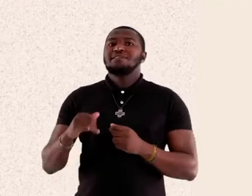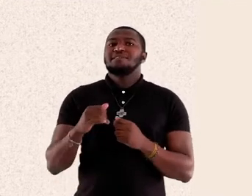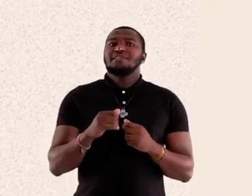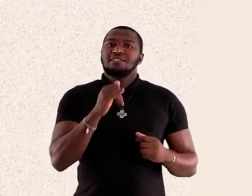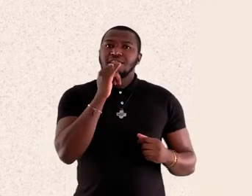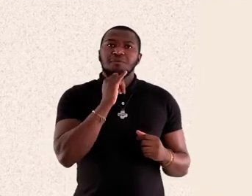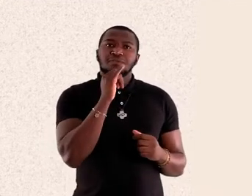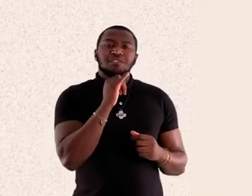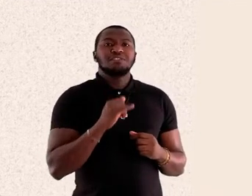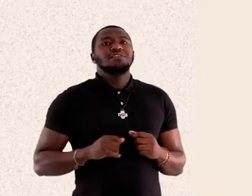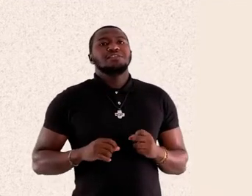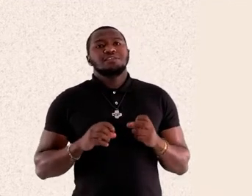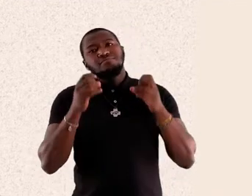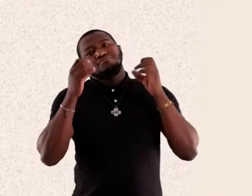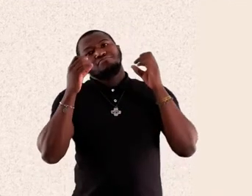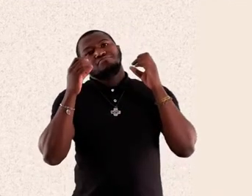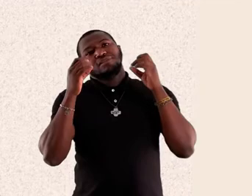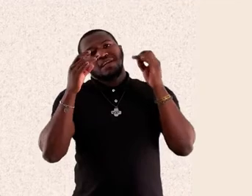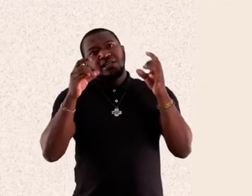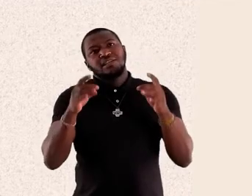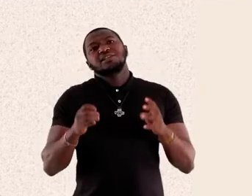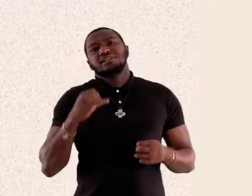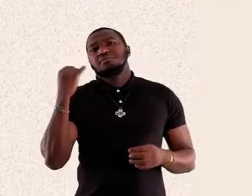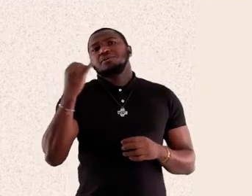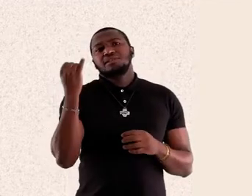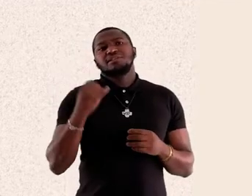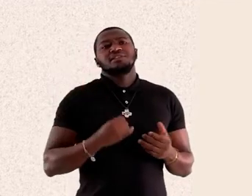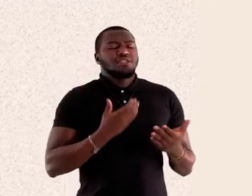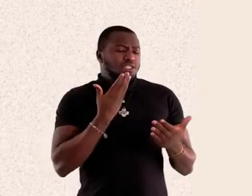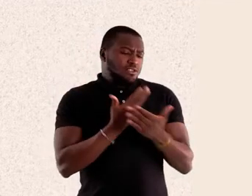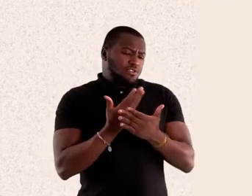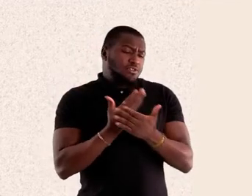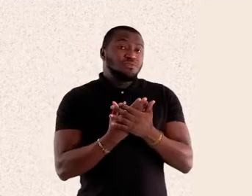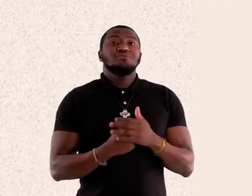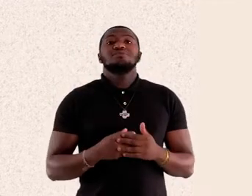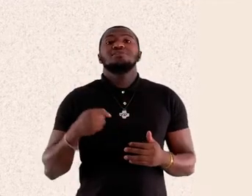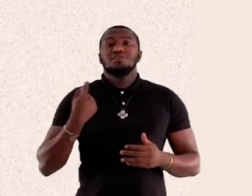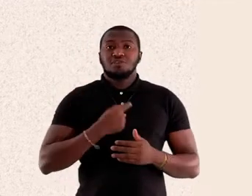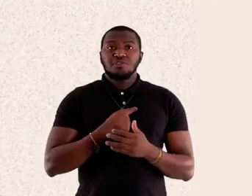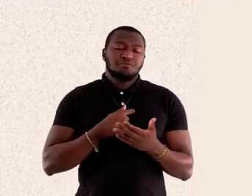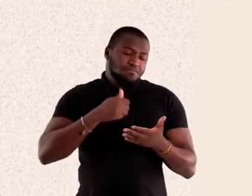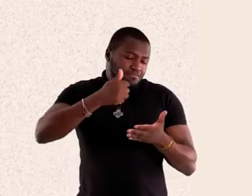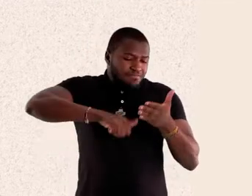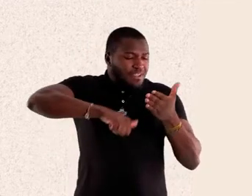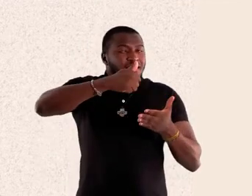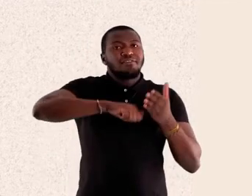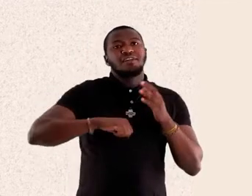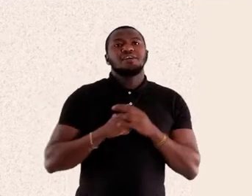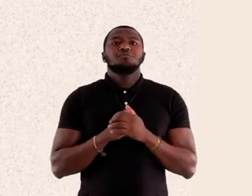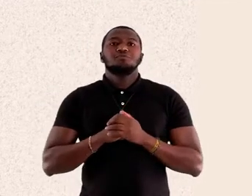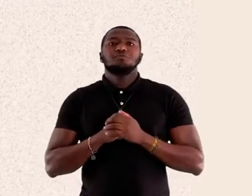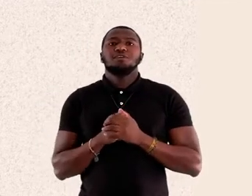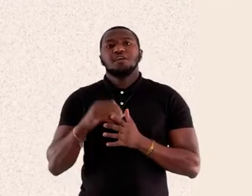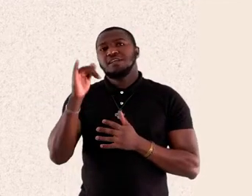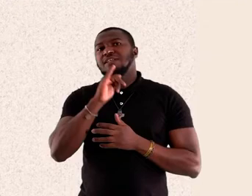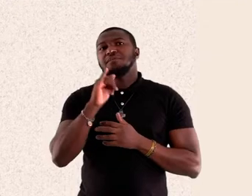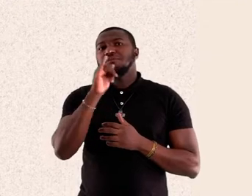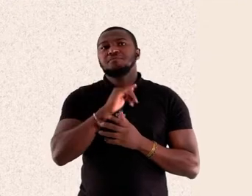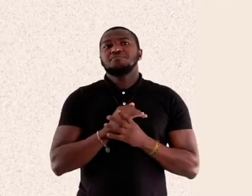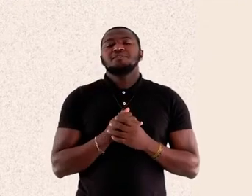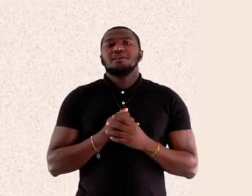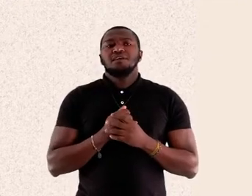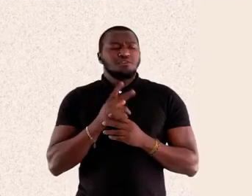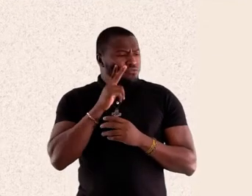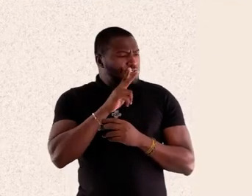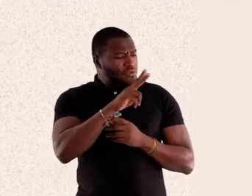tire desses desses diversos artigos essas diversas pesquisas né em que por exemplo se